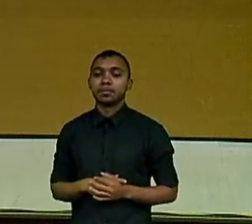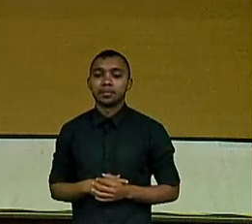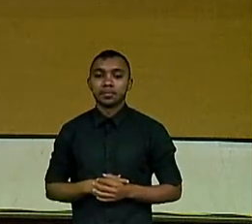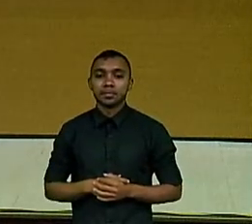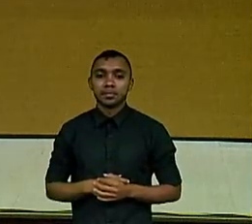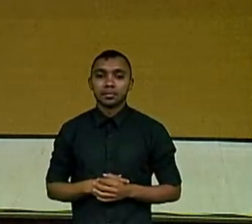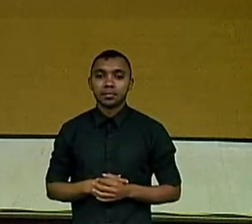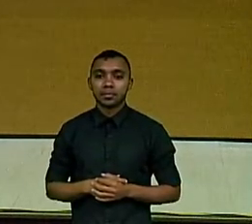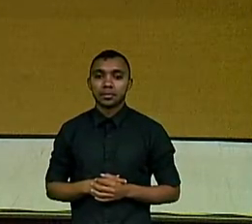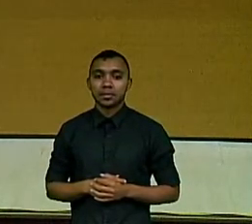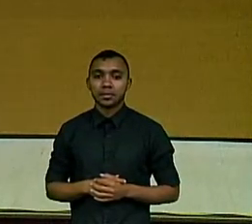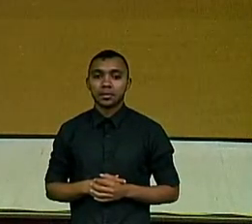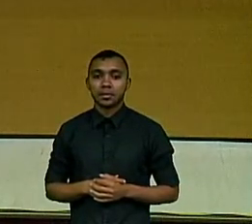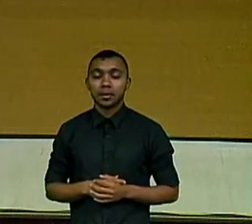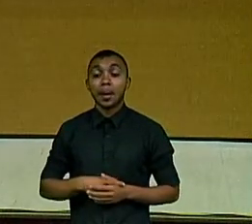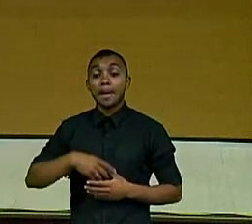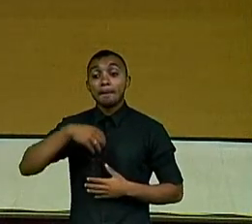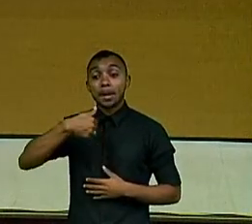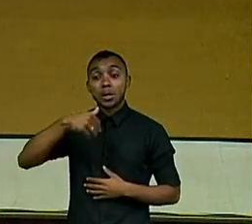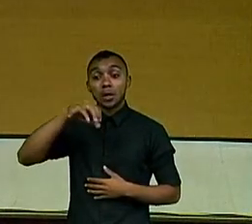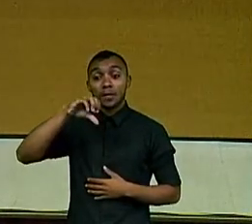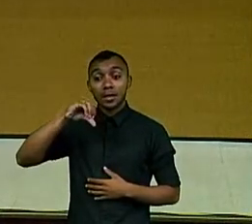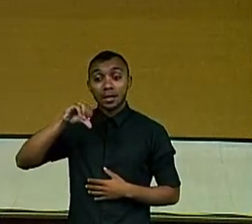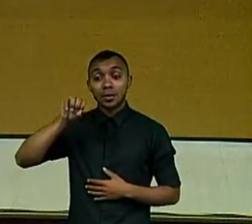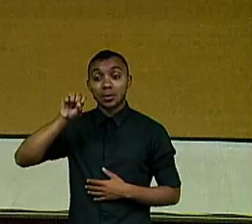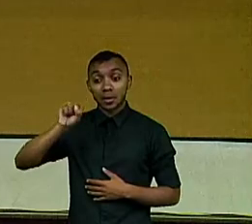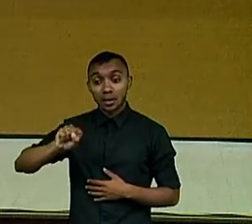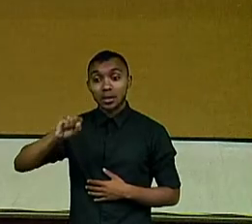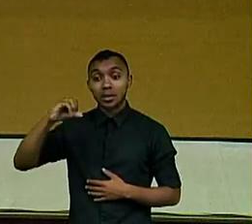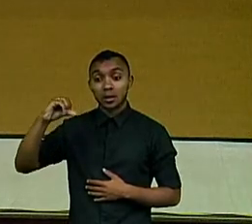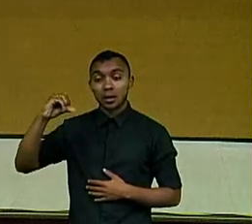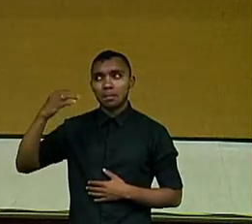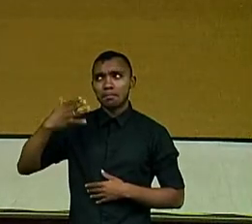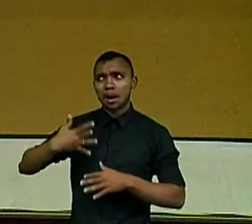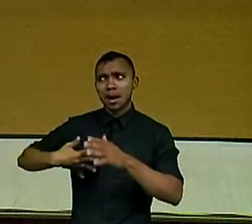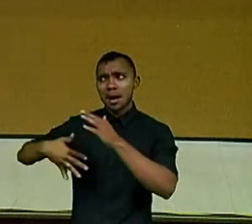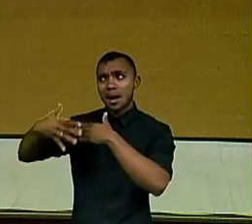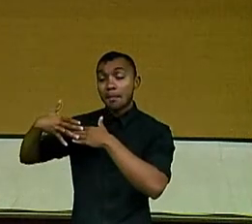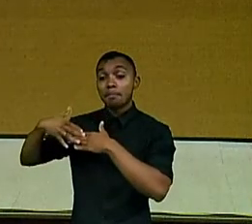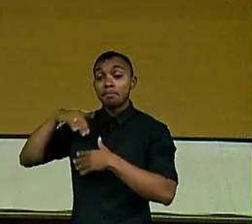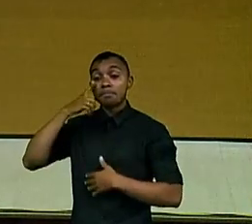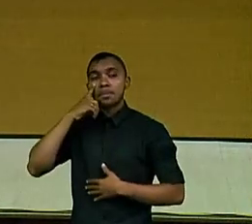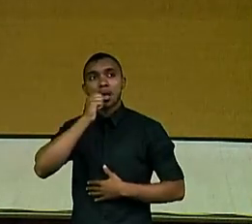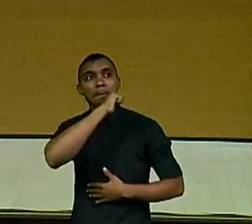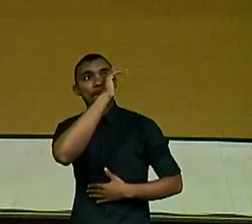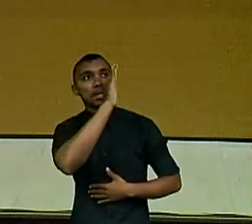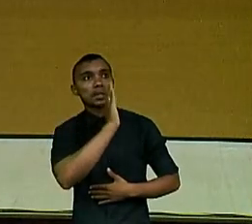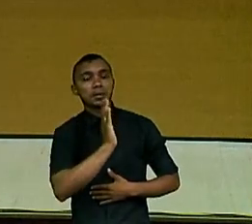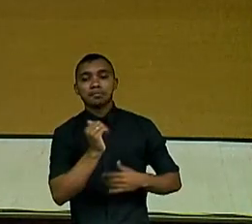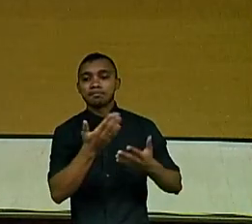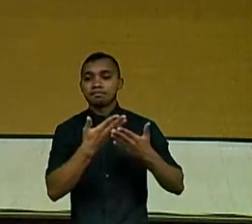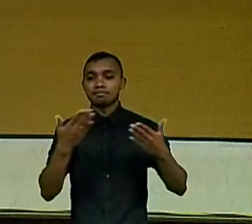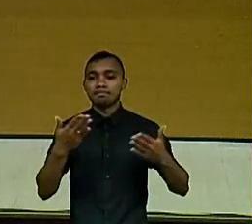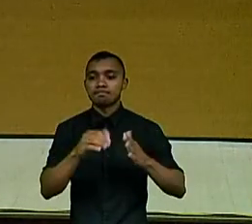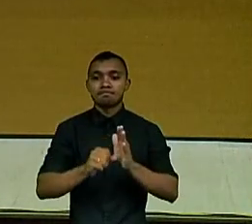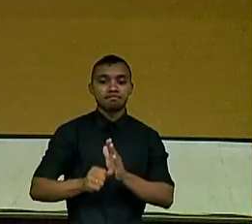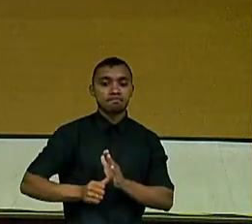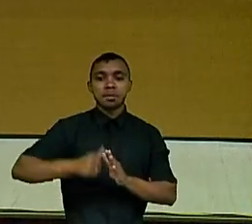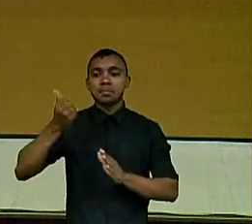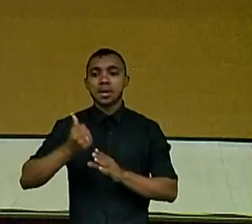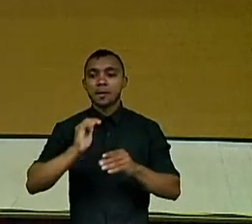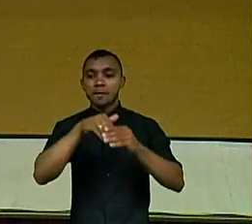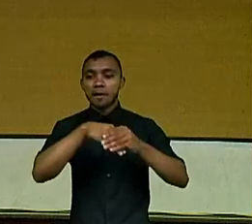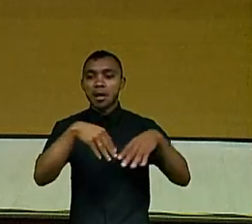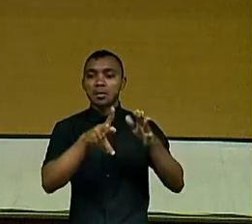Constituição em 1989 o Brasil terá a primeira eleição para